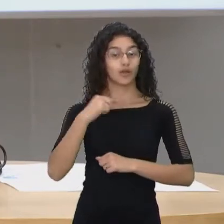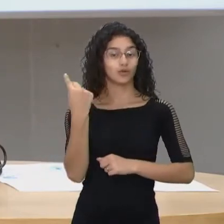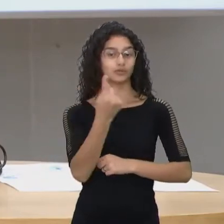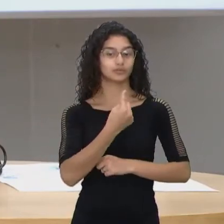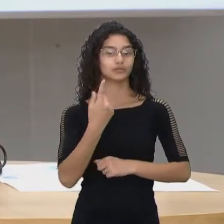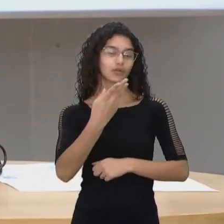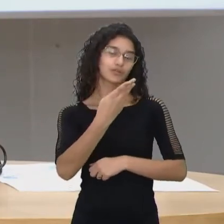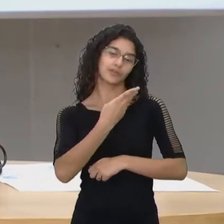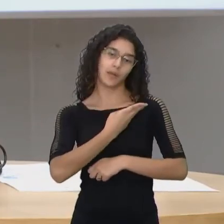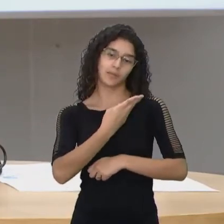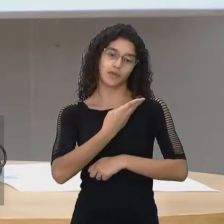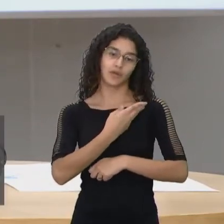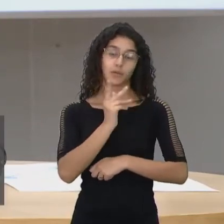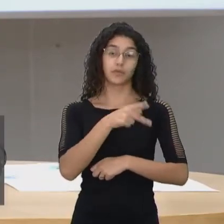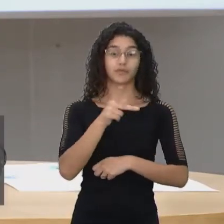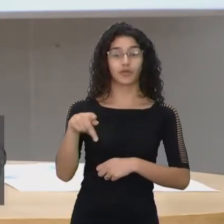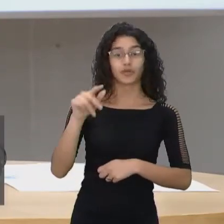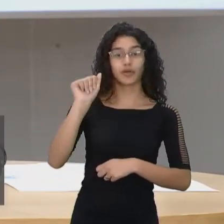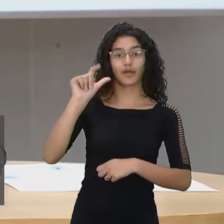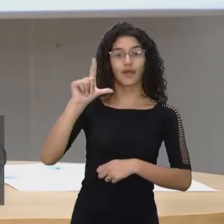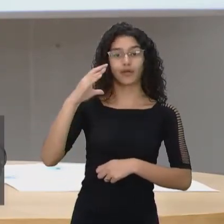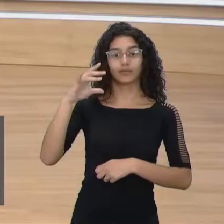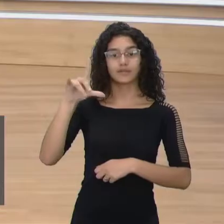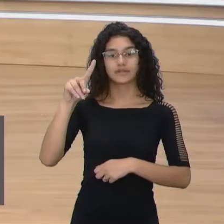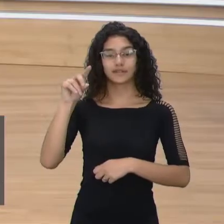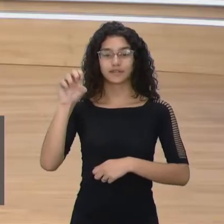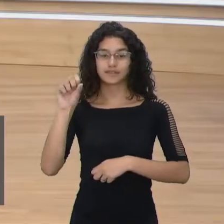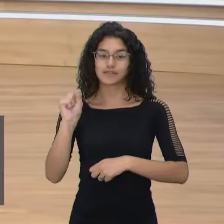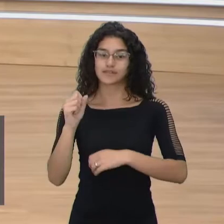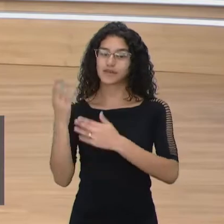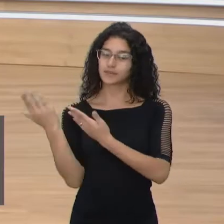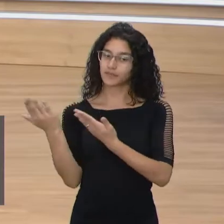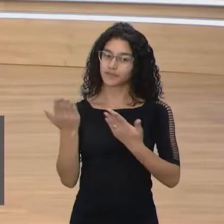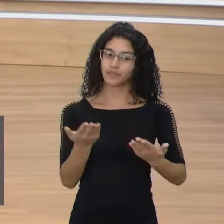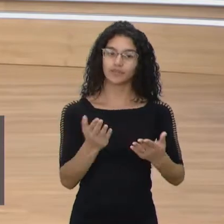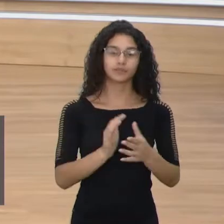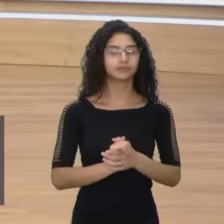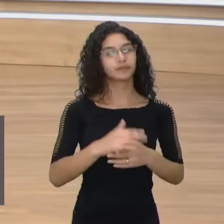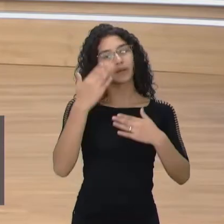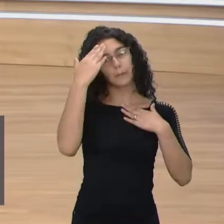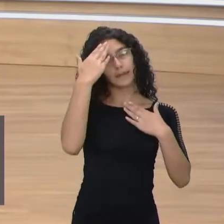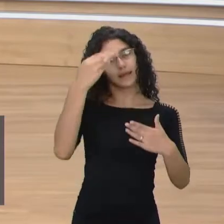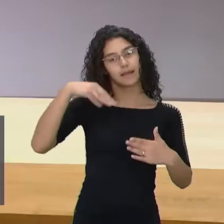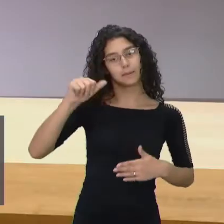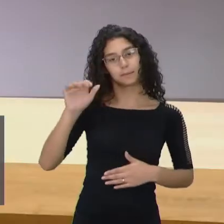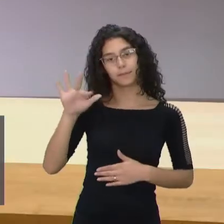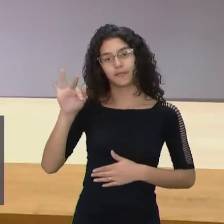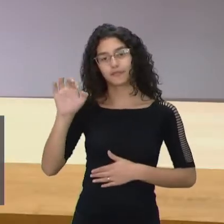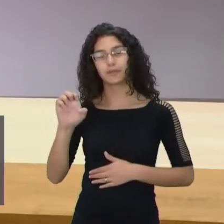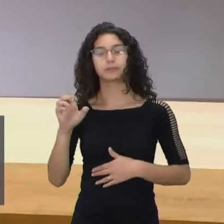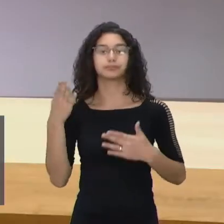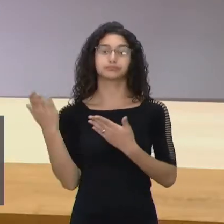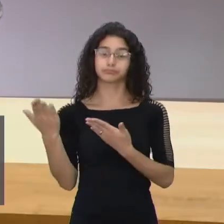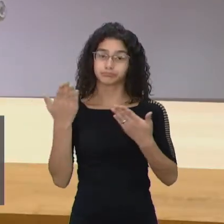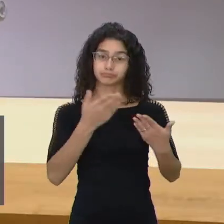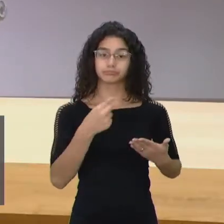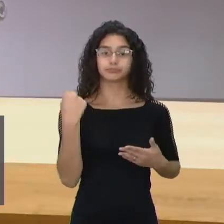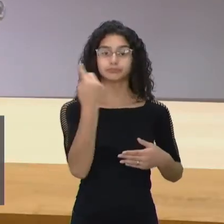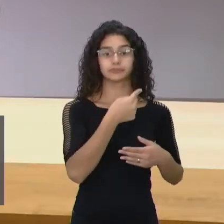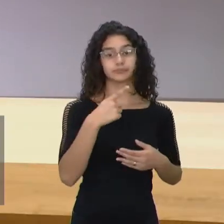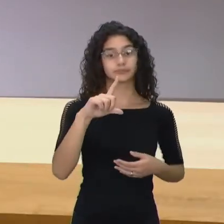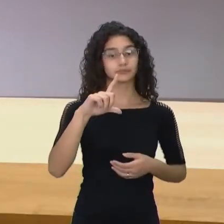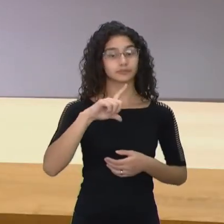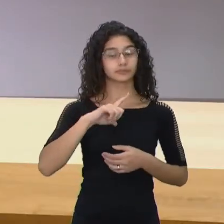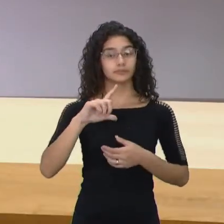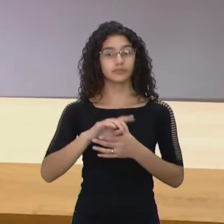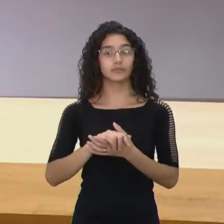querido professor Alcides, que veio a brilhantar a nossa aula. Seja bem-vindo. Obrigado, Mafezinha, pelo convite. A gente tem aí